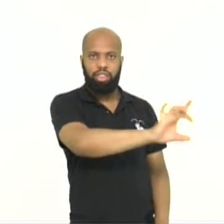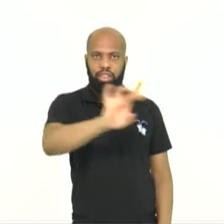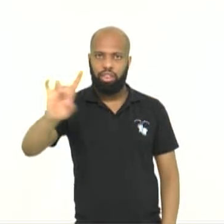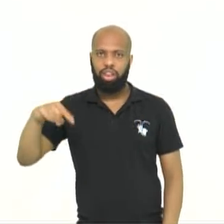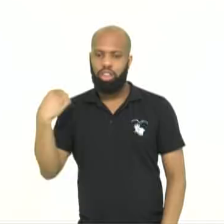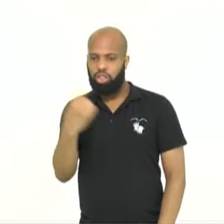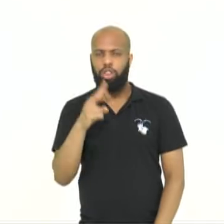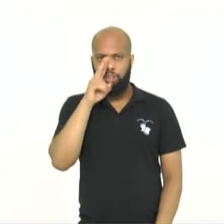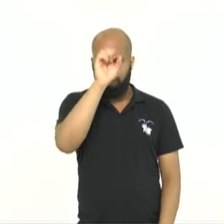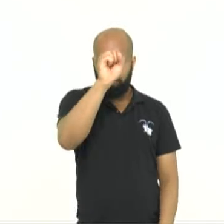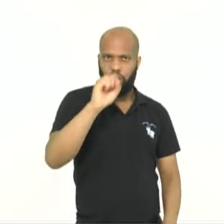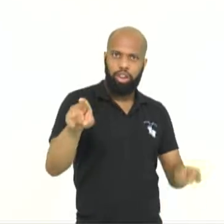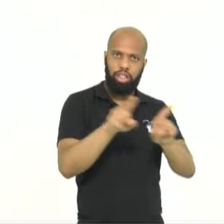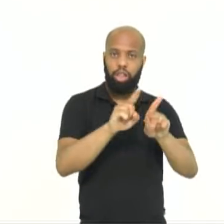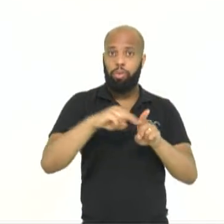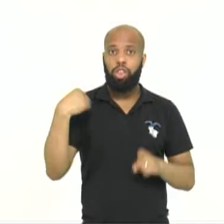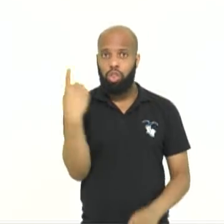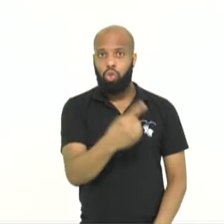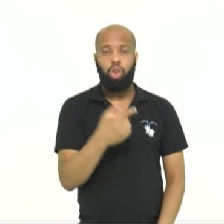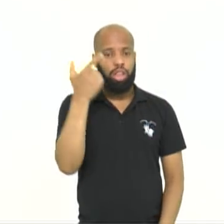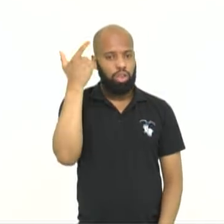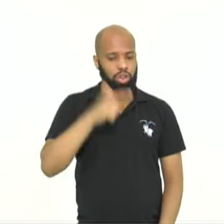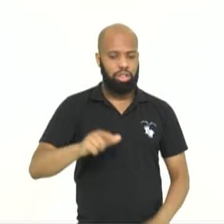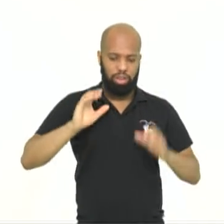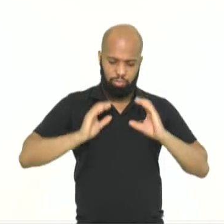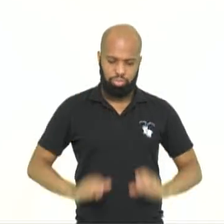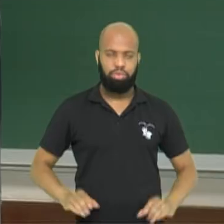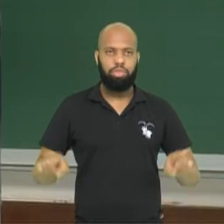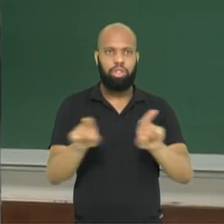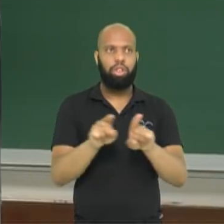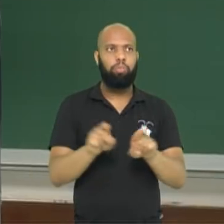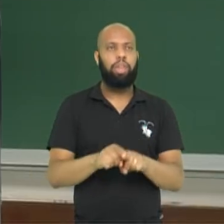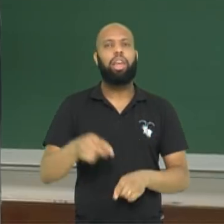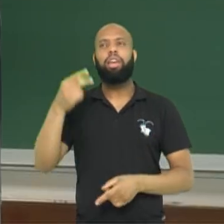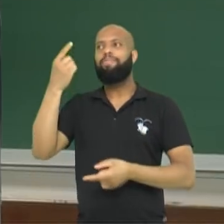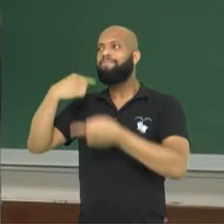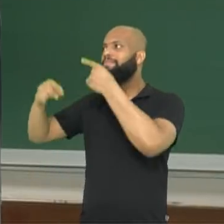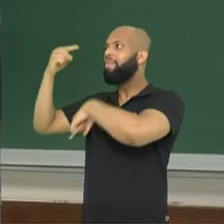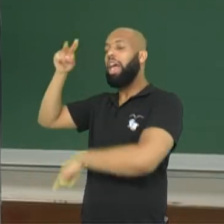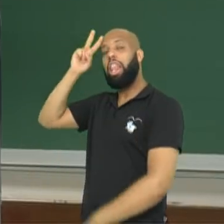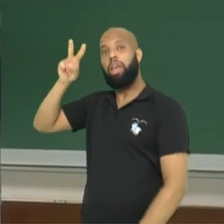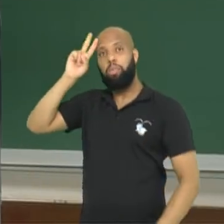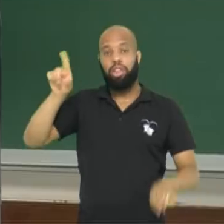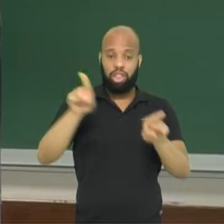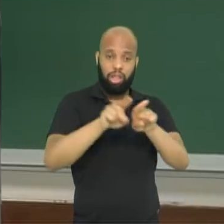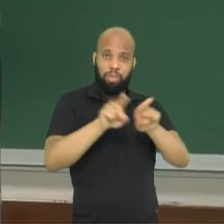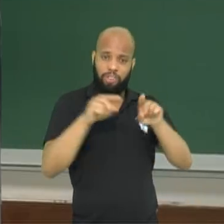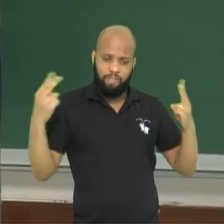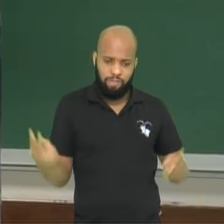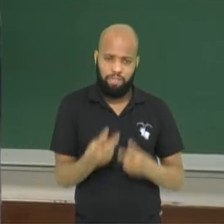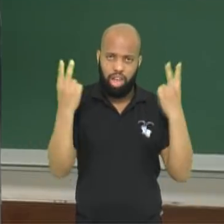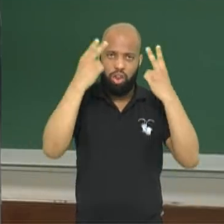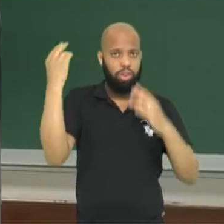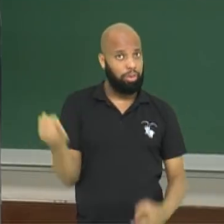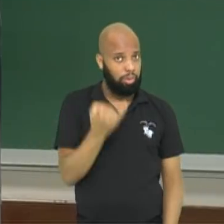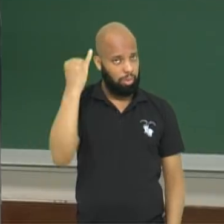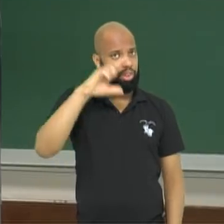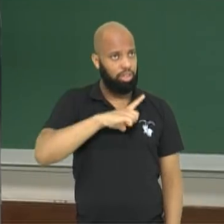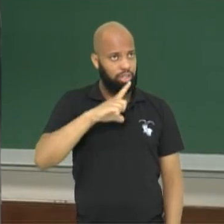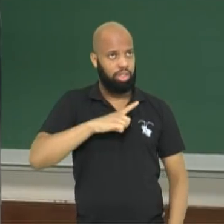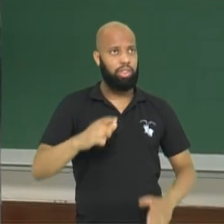qual nos fortalece e nos torna cidadãos. Então esse resgate histórico, né, essa valorização da história é